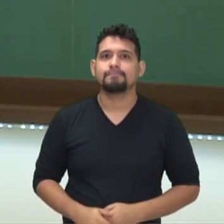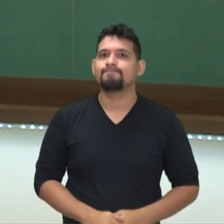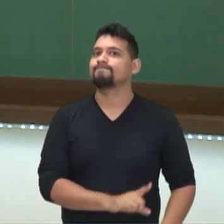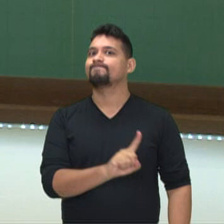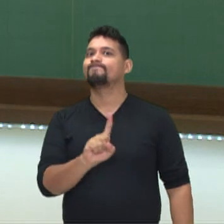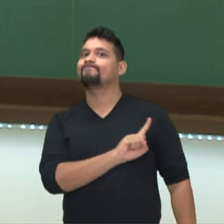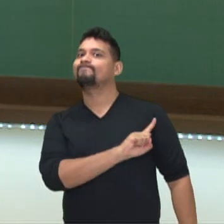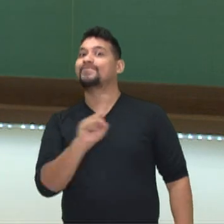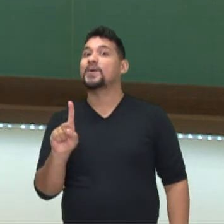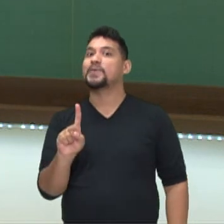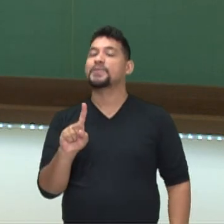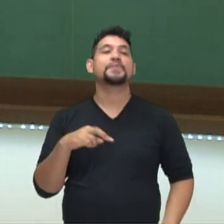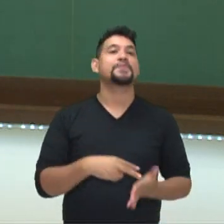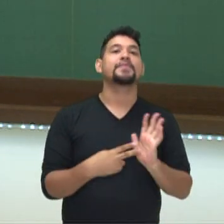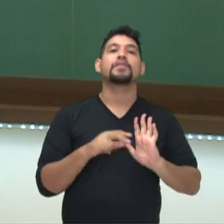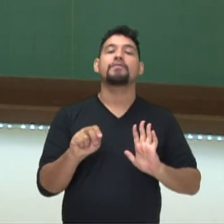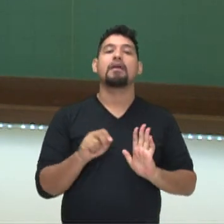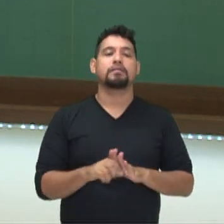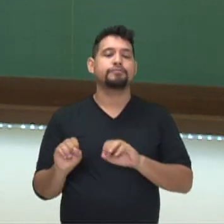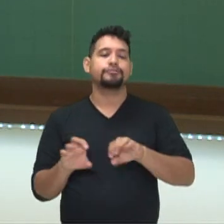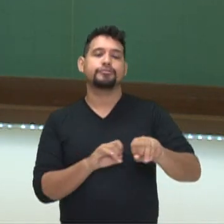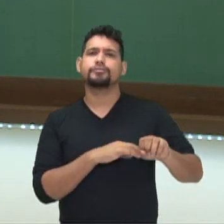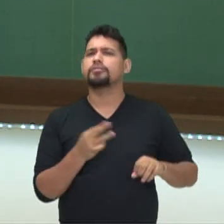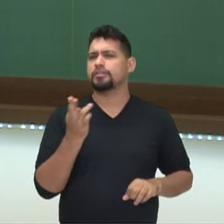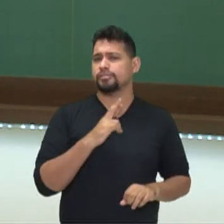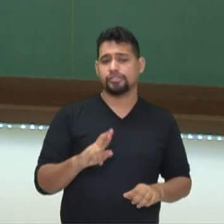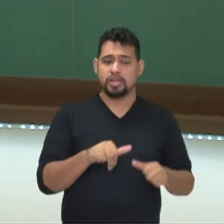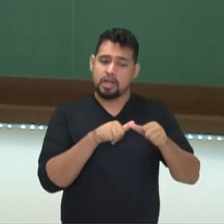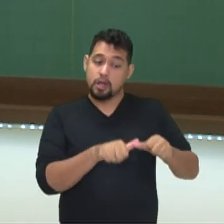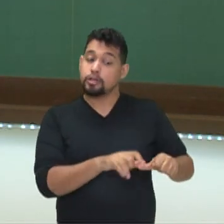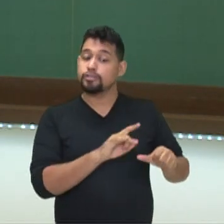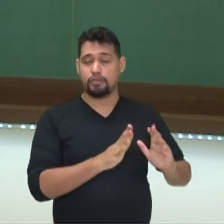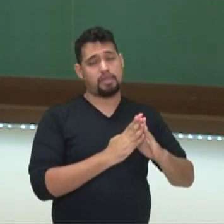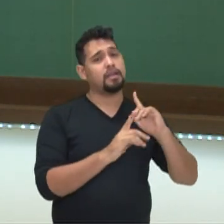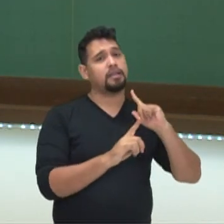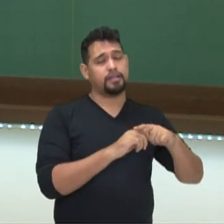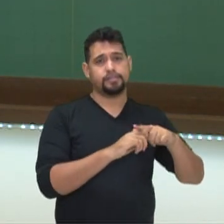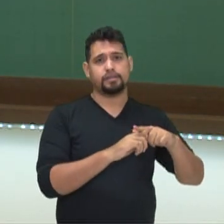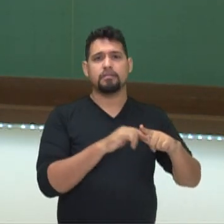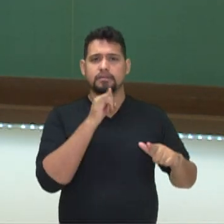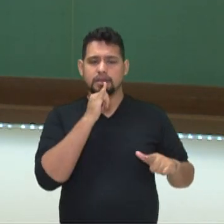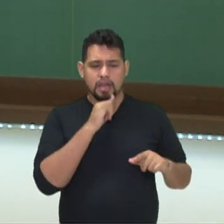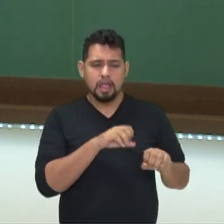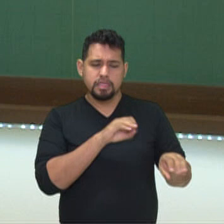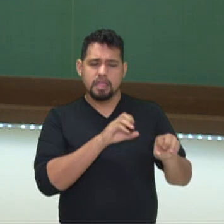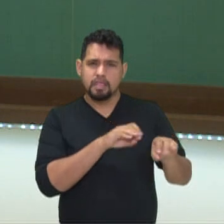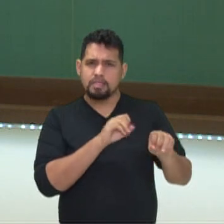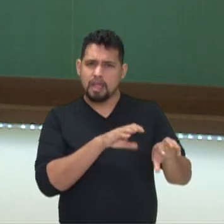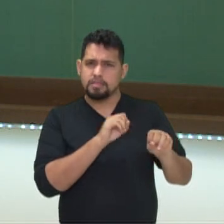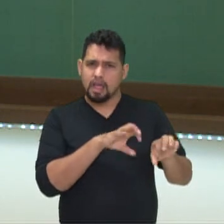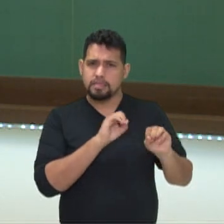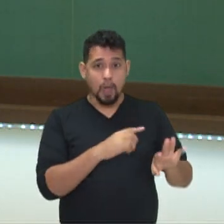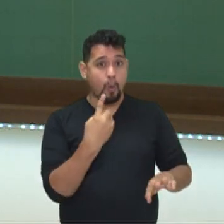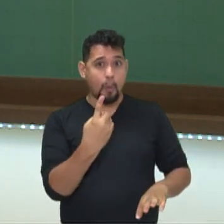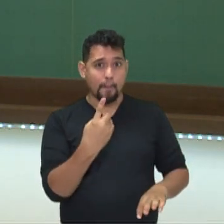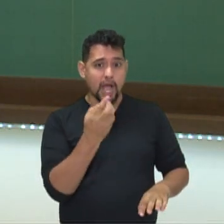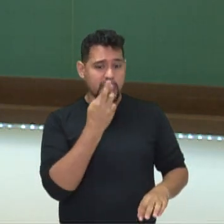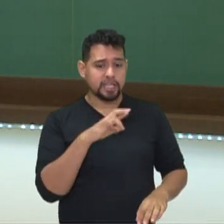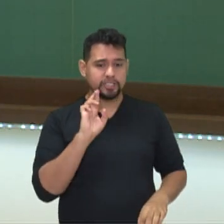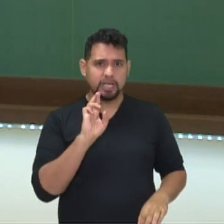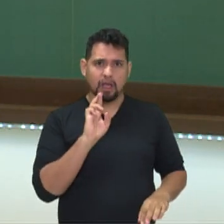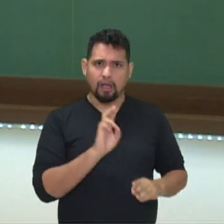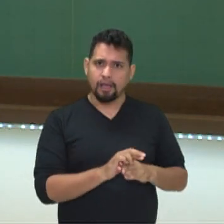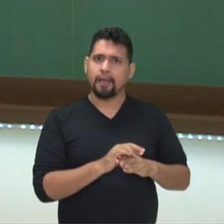Não, a resposta correta é doutrinação religiosa na igreja, no templo, na mesquita, na sinagoga, enfim, nos lugares